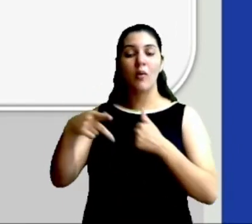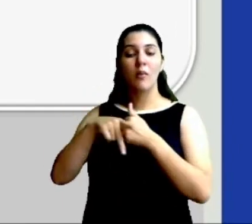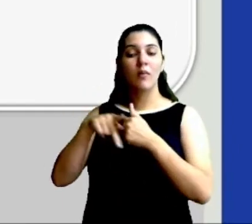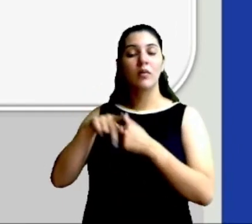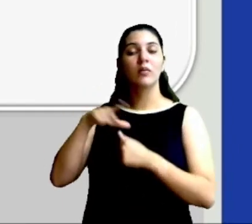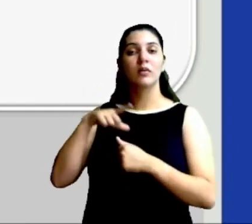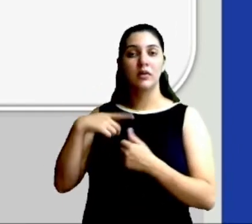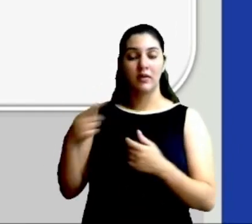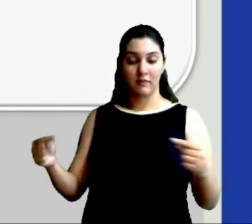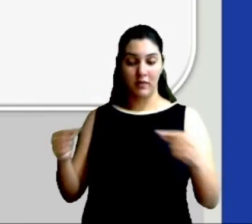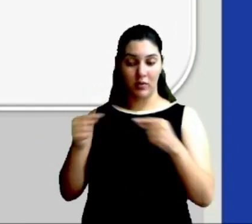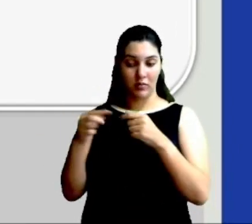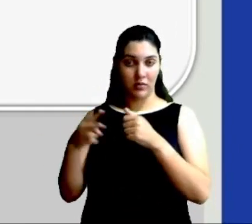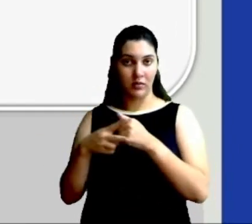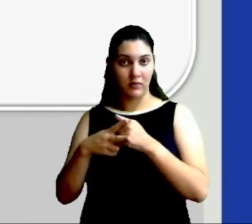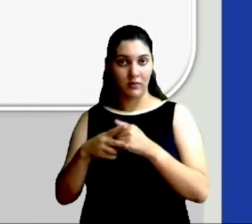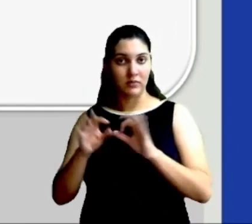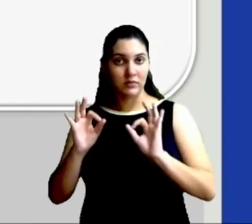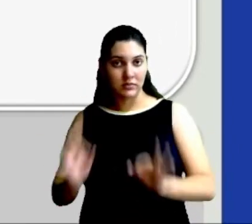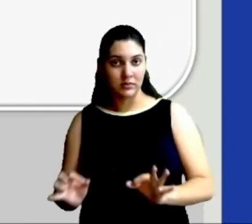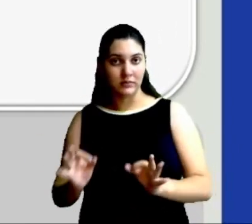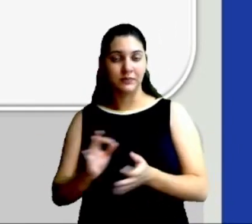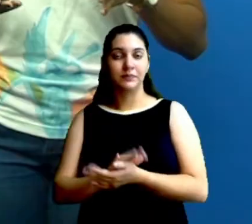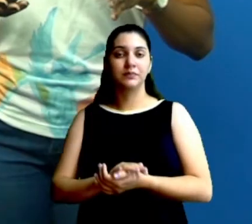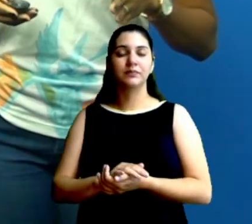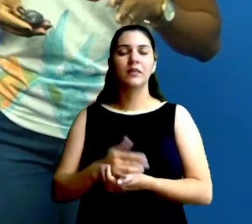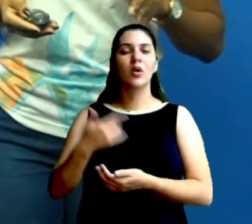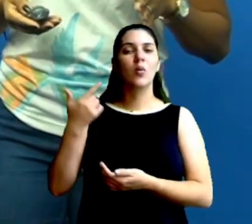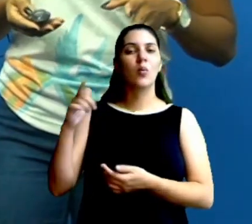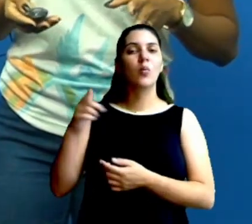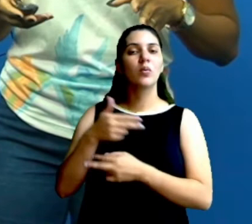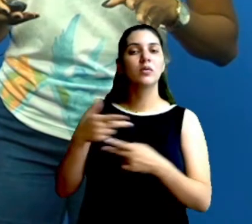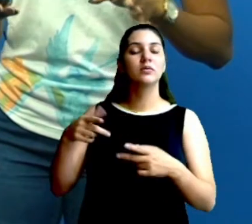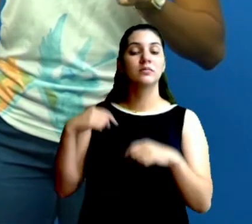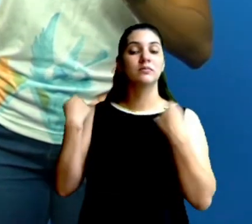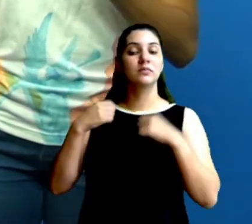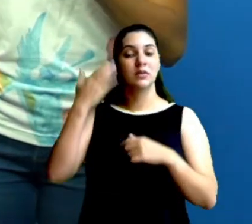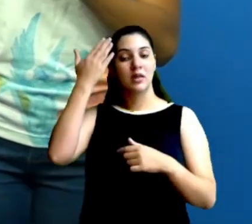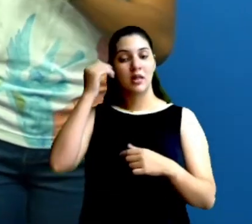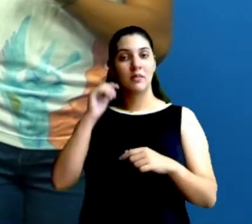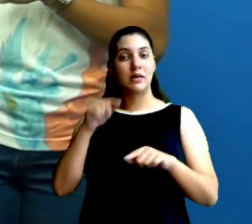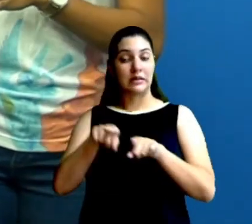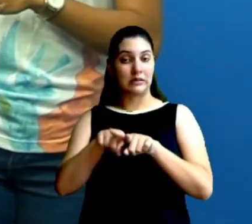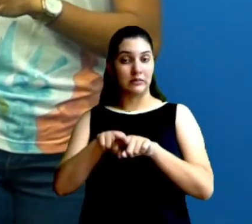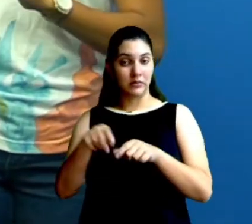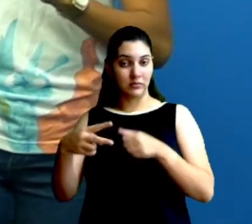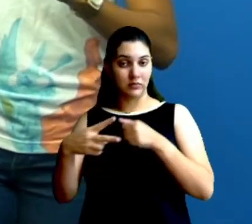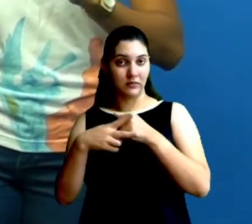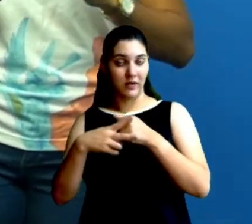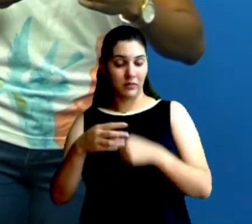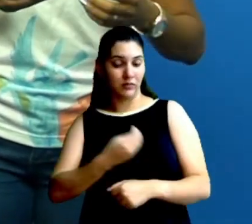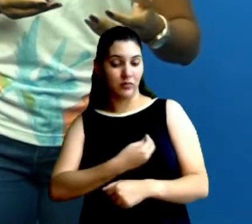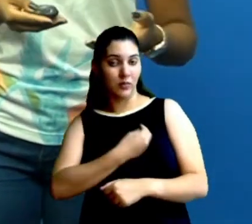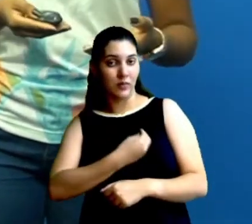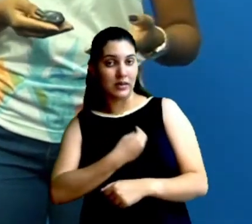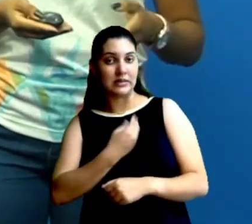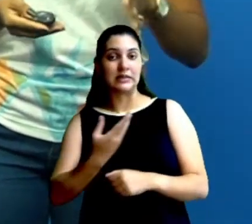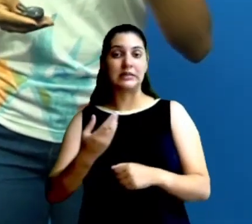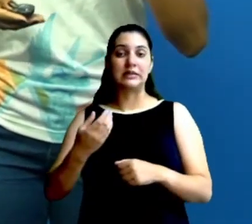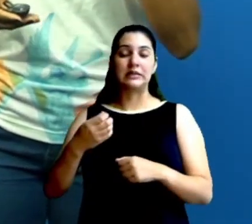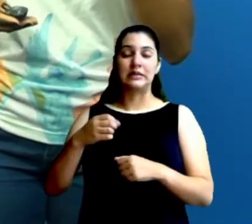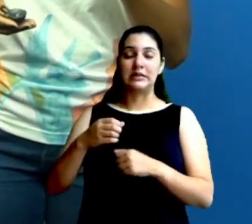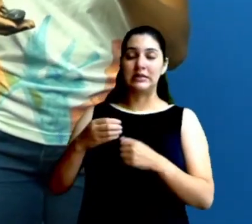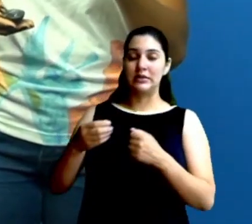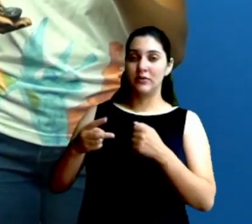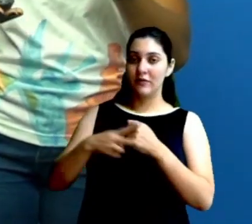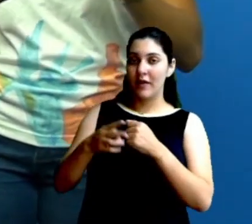verbo. Certo, pessoal? E outra coisa, você precisa saber também se o teu verbo está no presente, se ele está no passado.